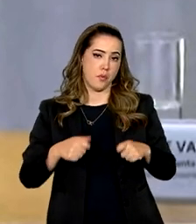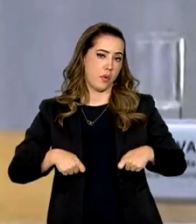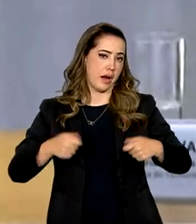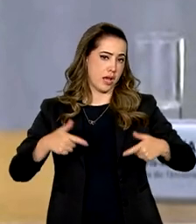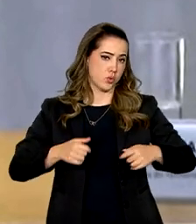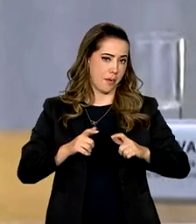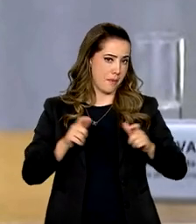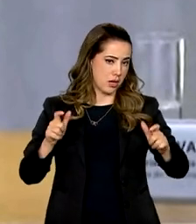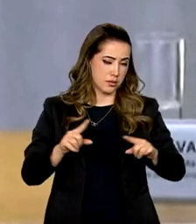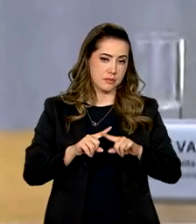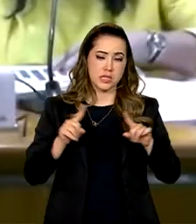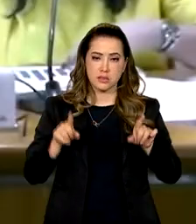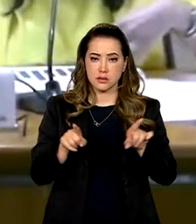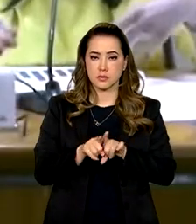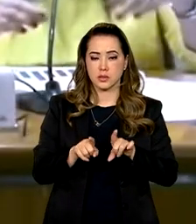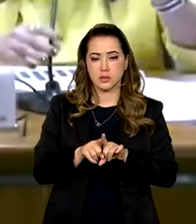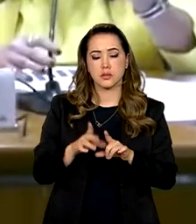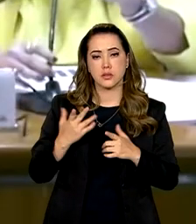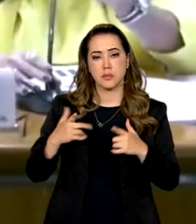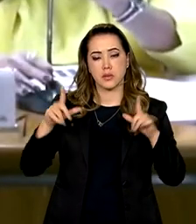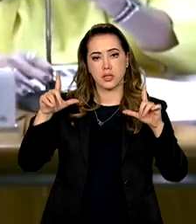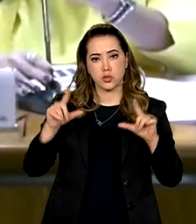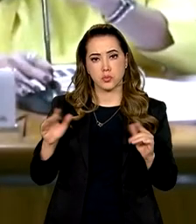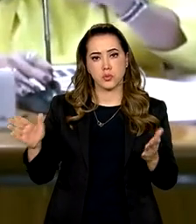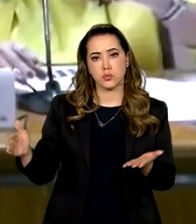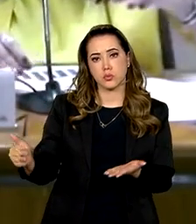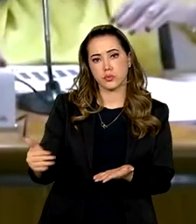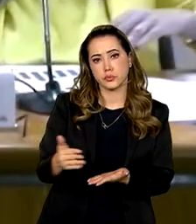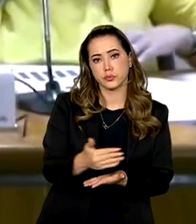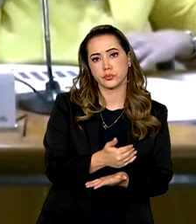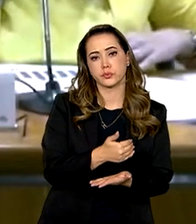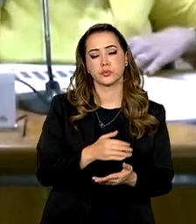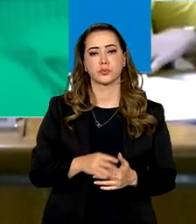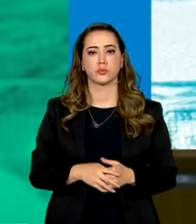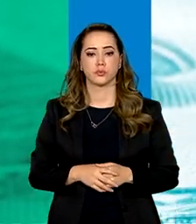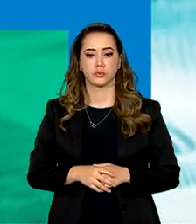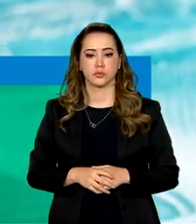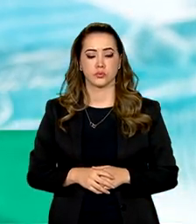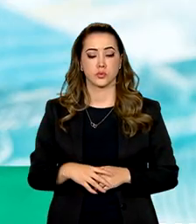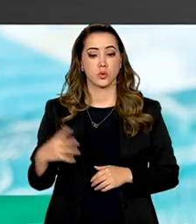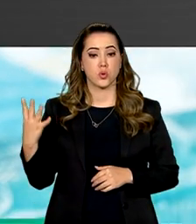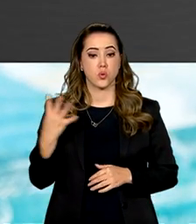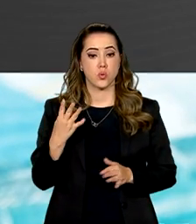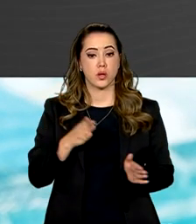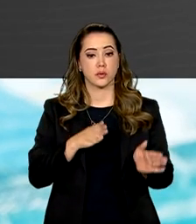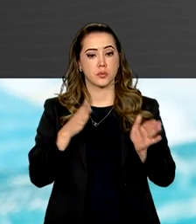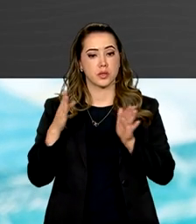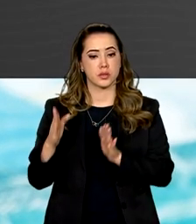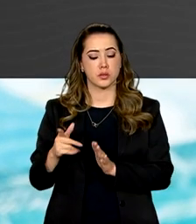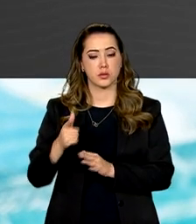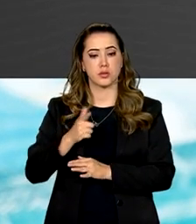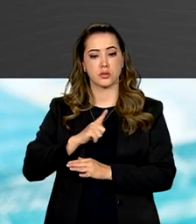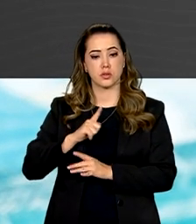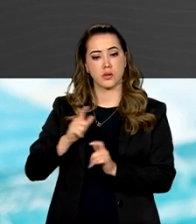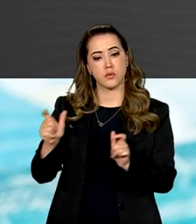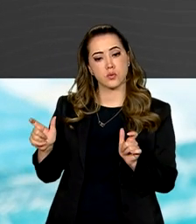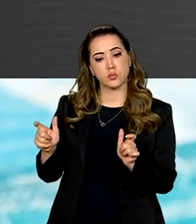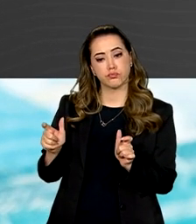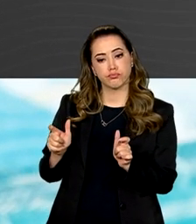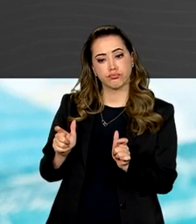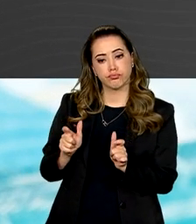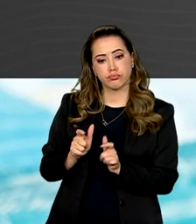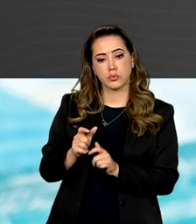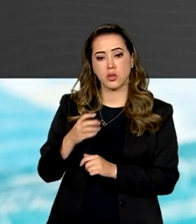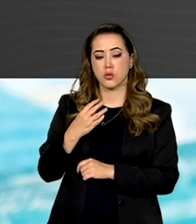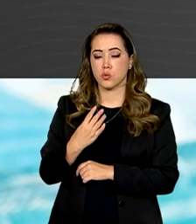gastos públicos, mas também pela queda na arrecadação da Receita Federal. O quarto bimestre registrou uma diminuição